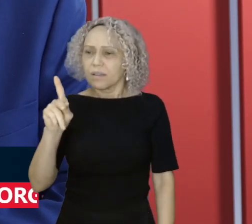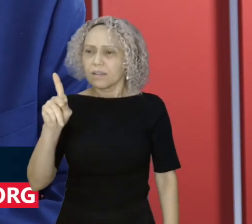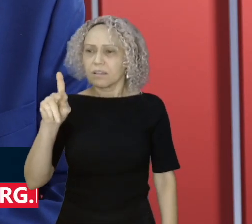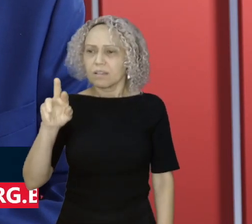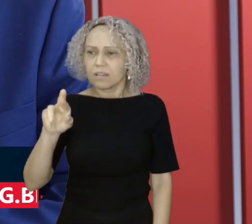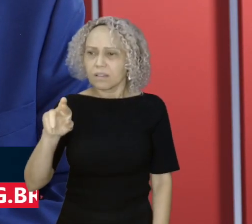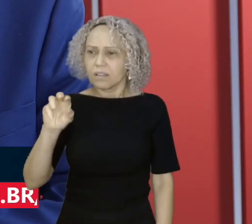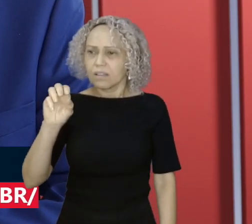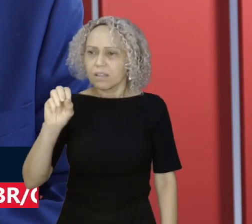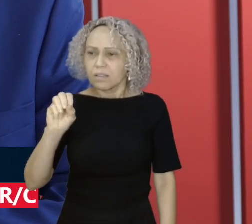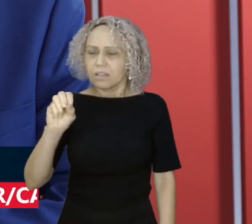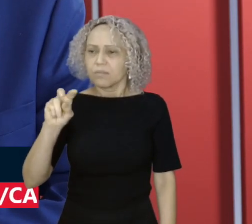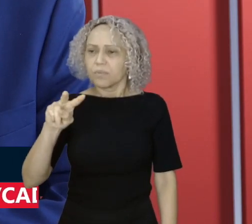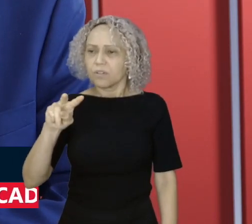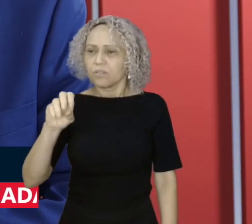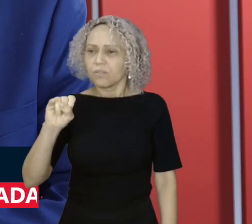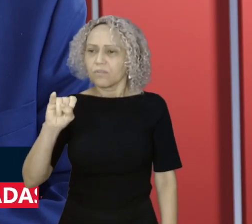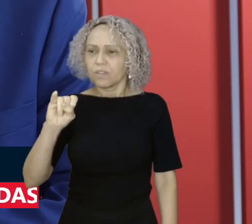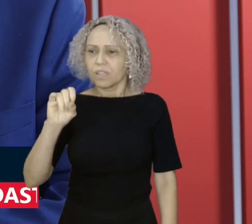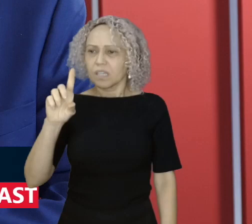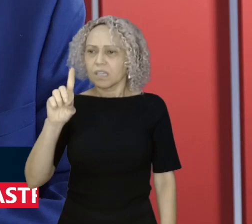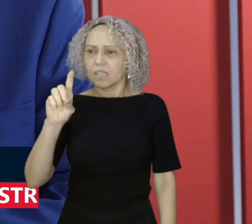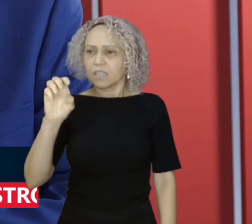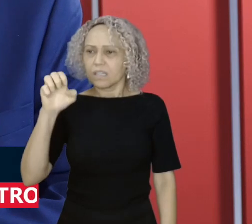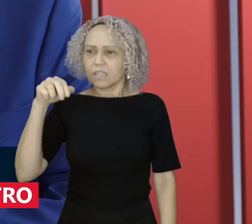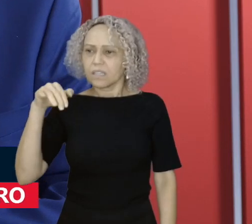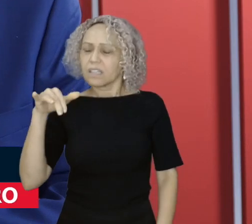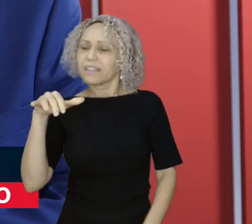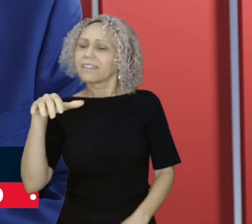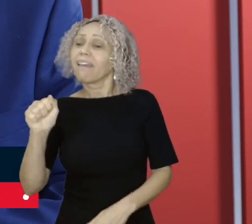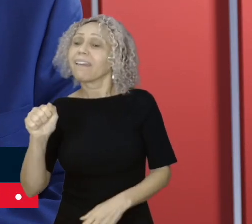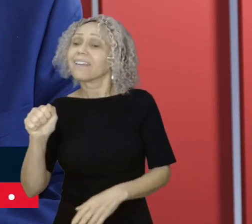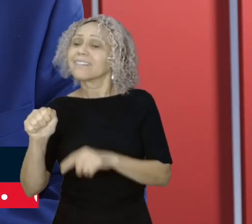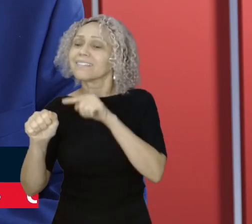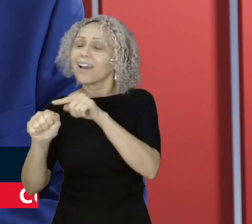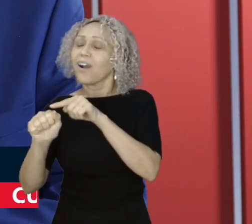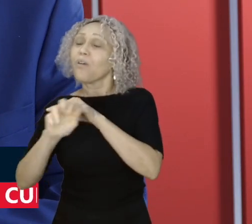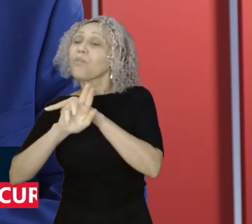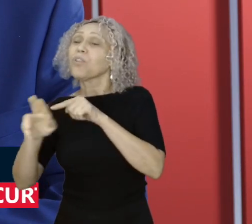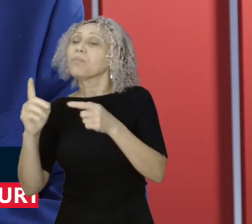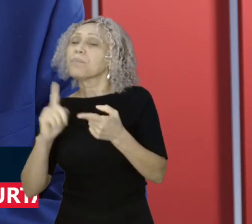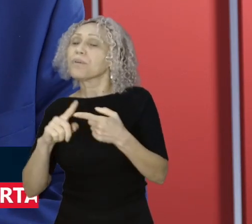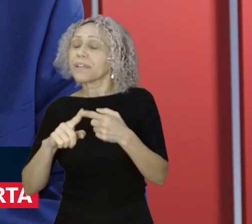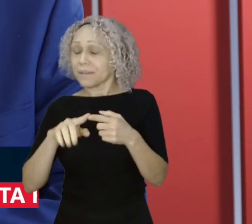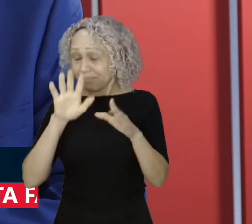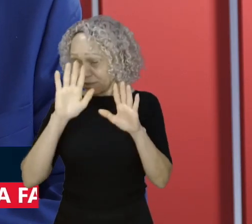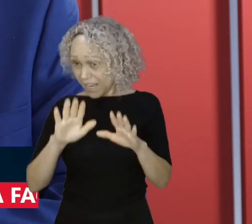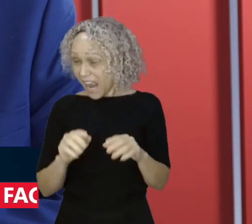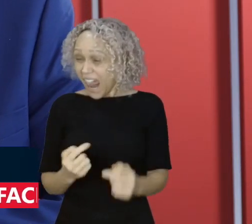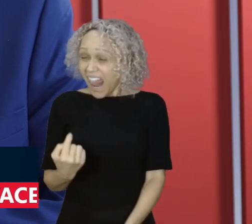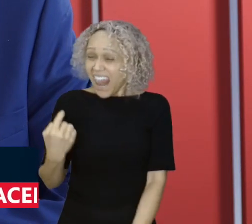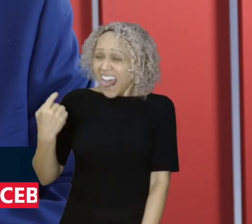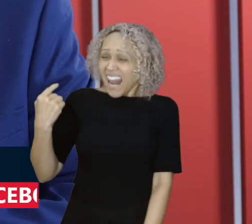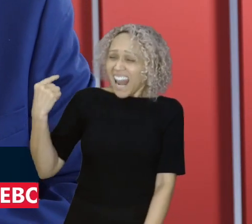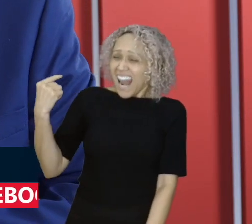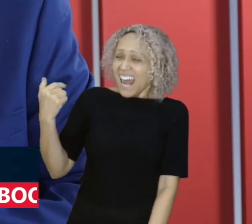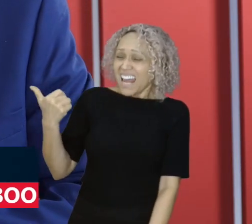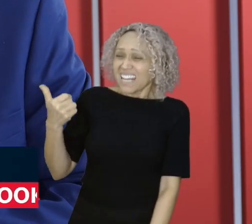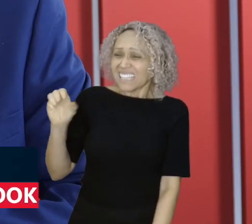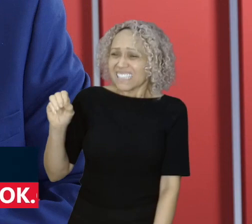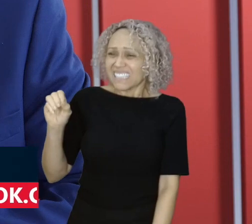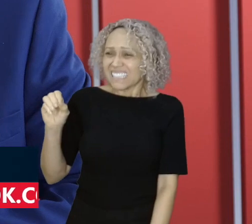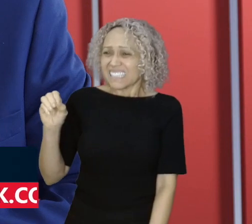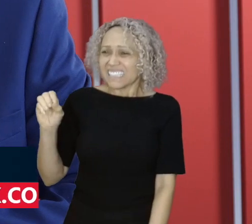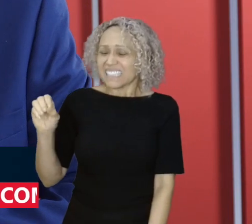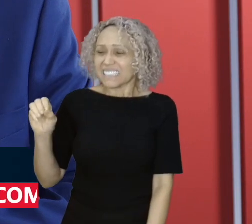e toma o nome de Providência, porque o Estado dizia, vamos providenciar as moradias de vocês, estão lá há 100 anos. Há 100